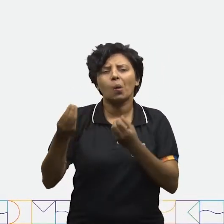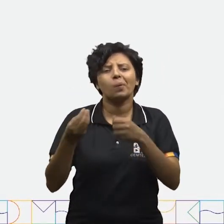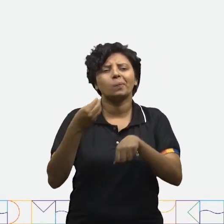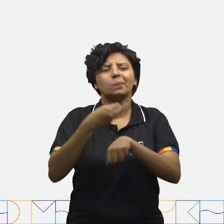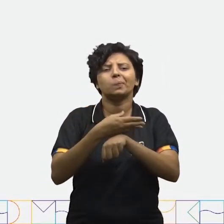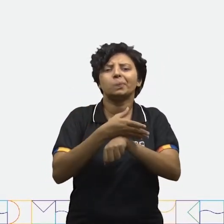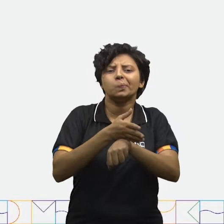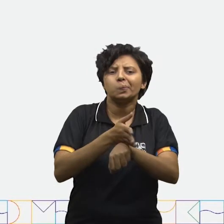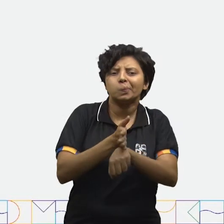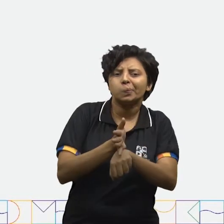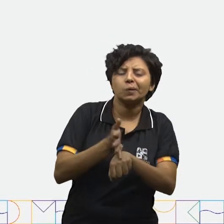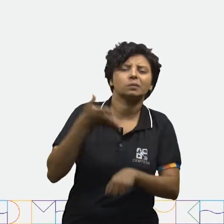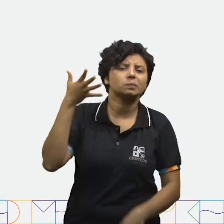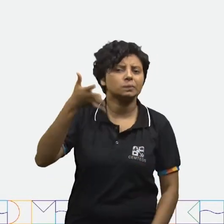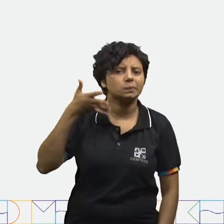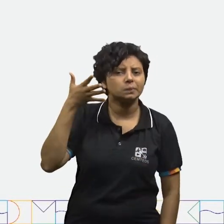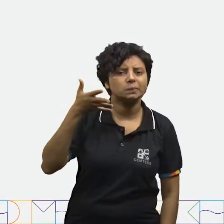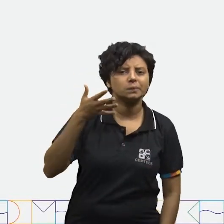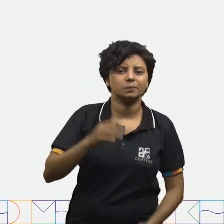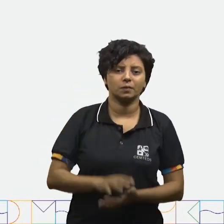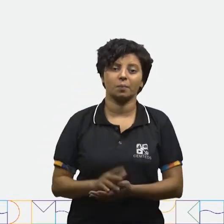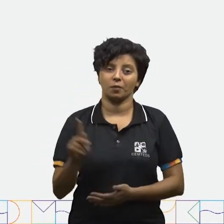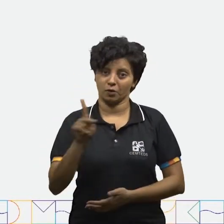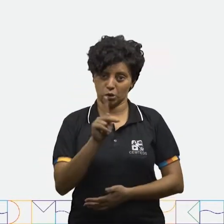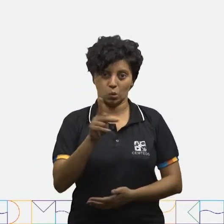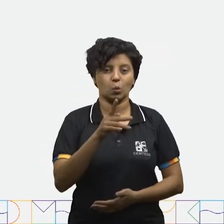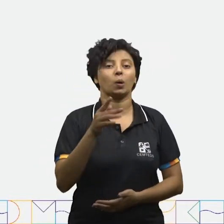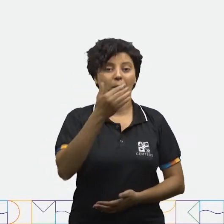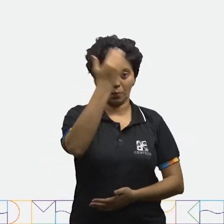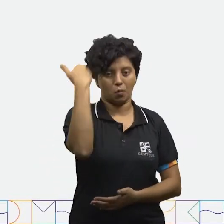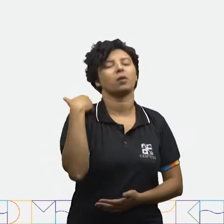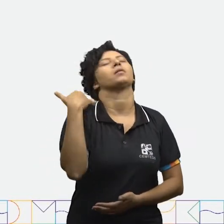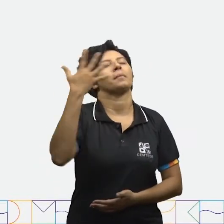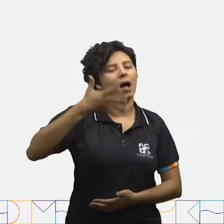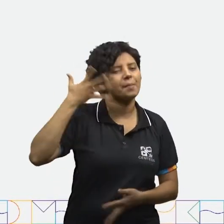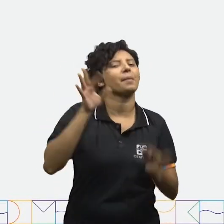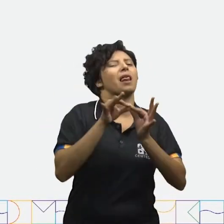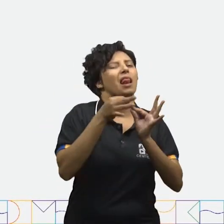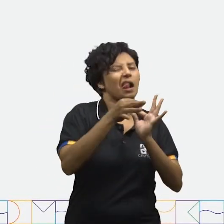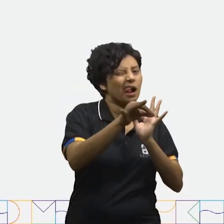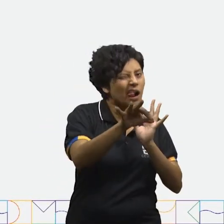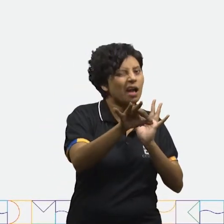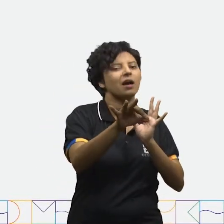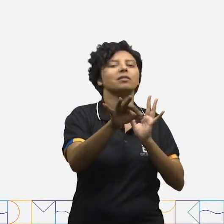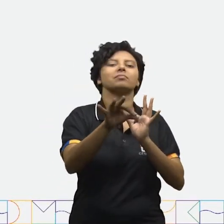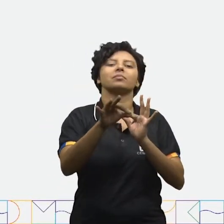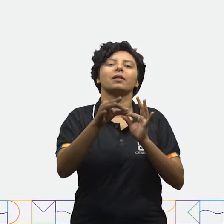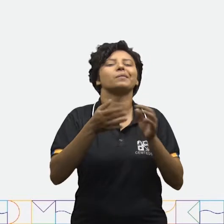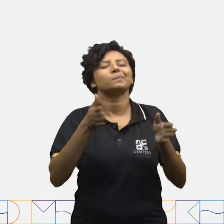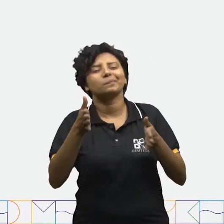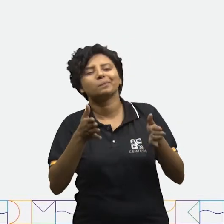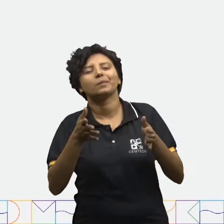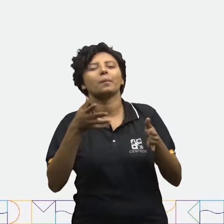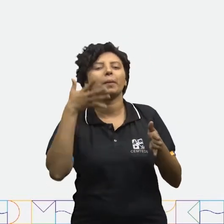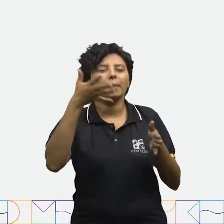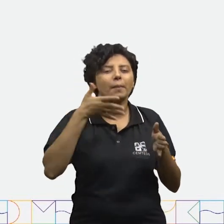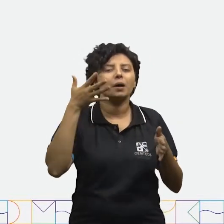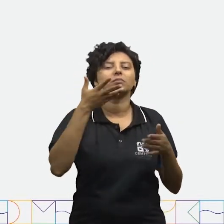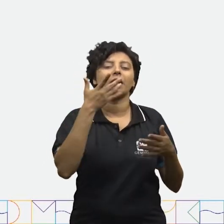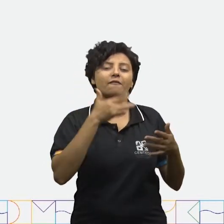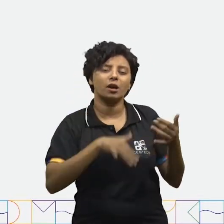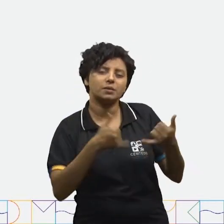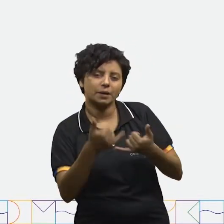de fala de cada pessoa? A professora Mônica falou bastante. Contou-me sobre sua infância, as brincadeiras